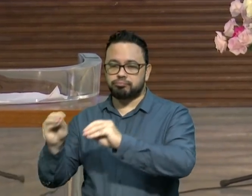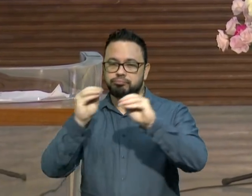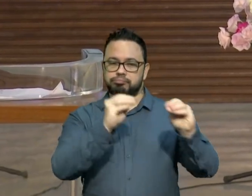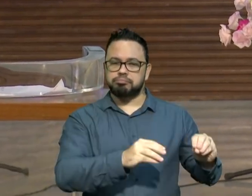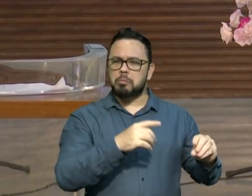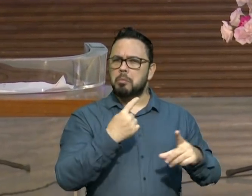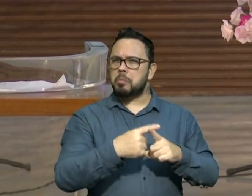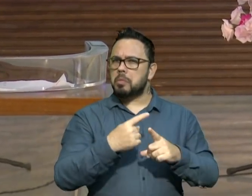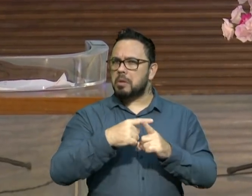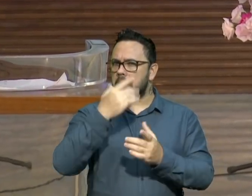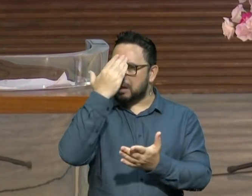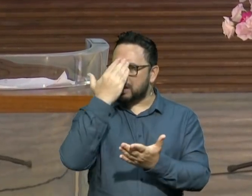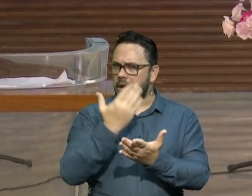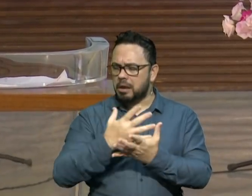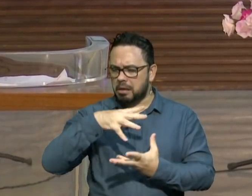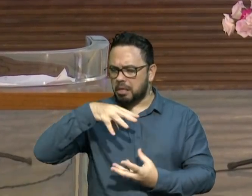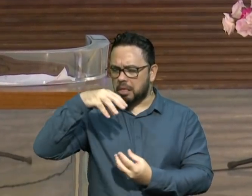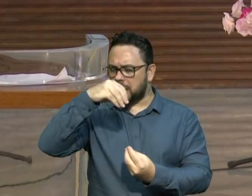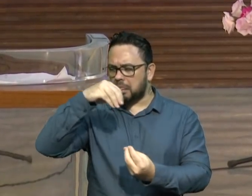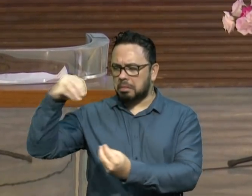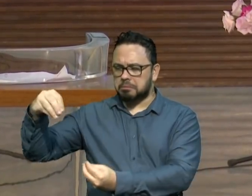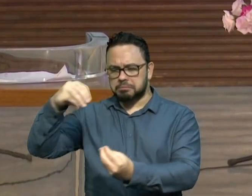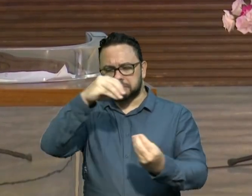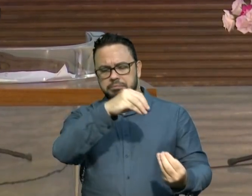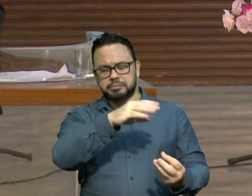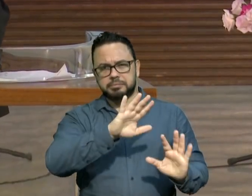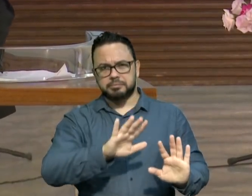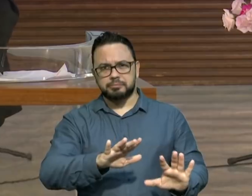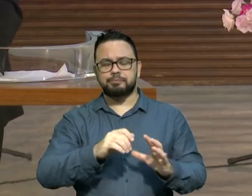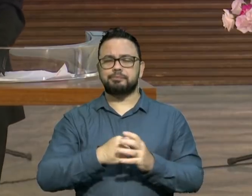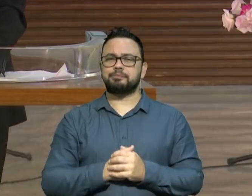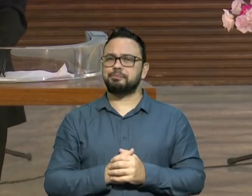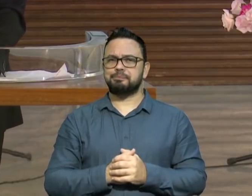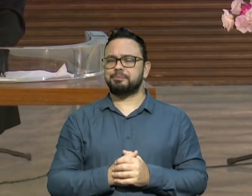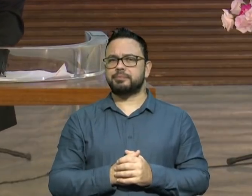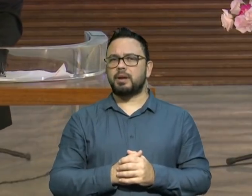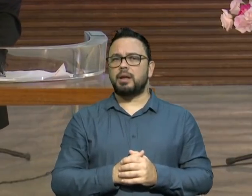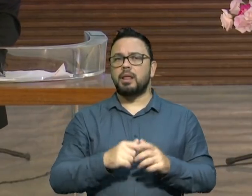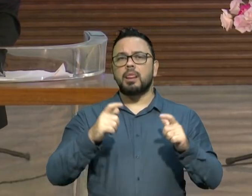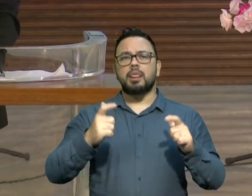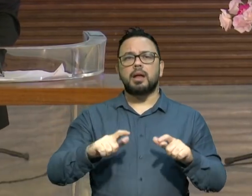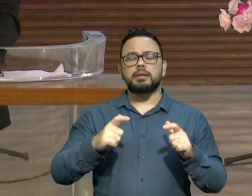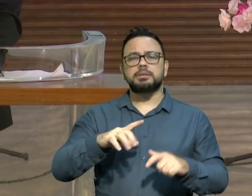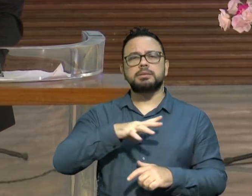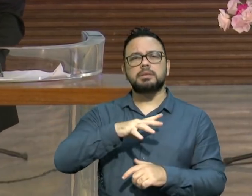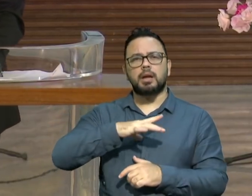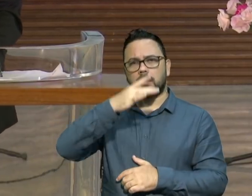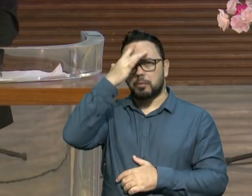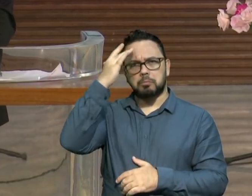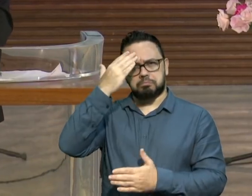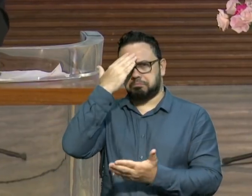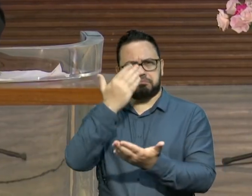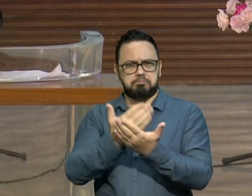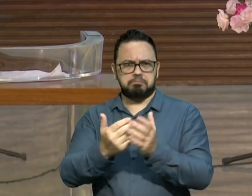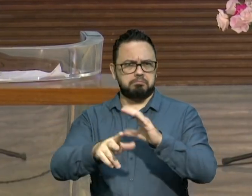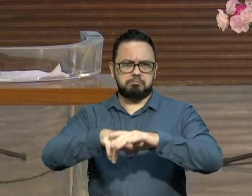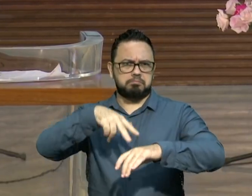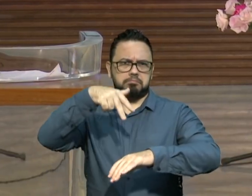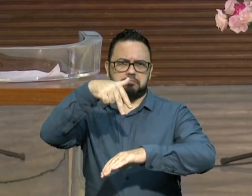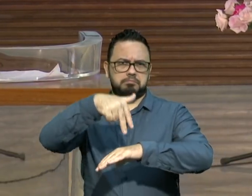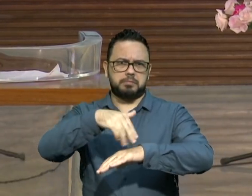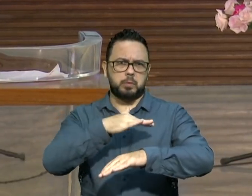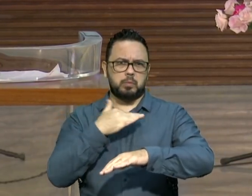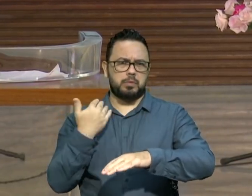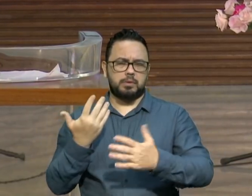a alma é imortal logicamente Corinto era uma cidade grega e os gregos não acreditavam na ressurreição dos mortos a maioria dos filósofos